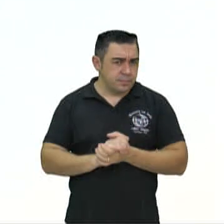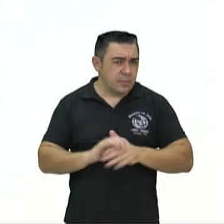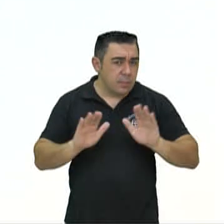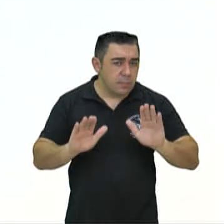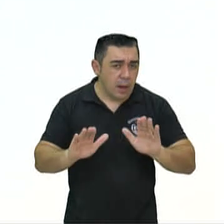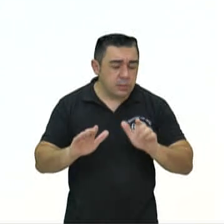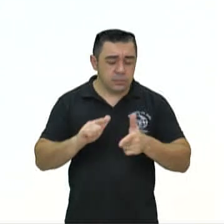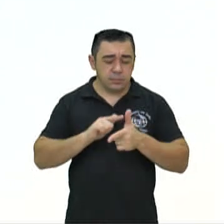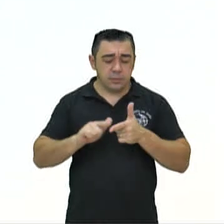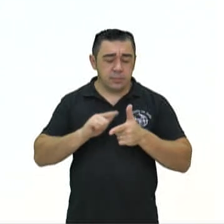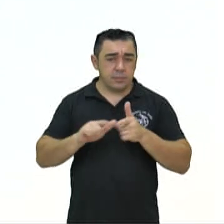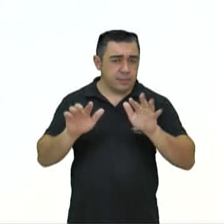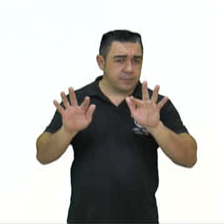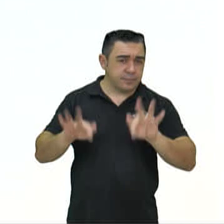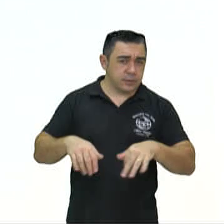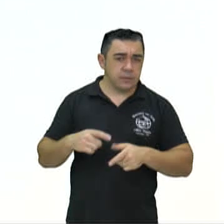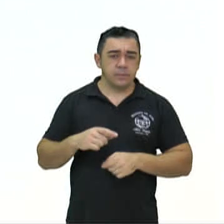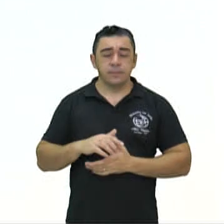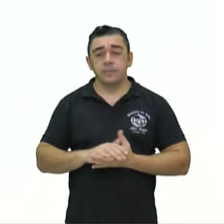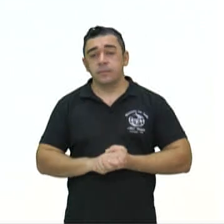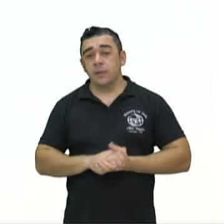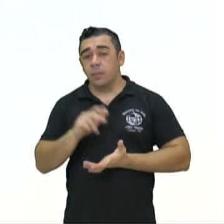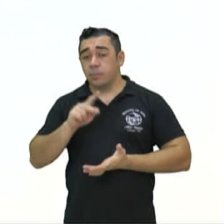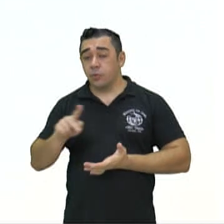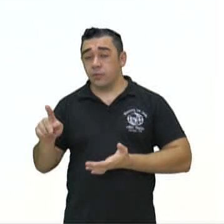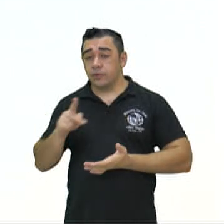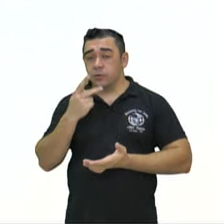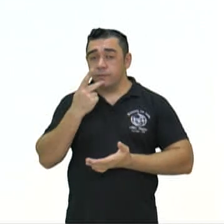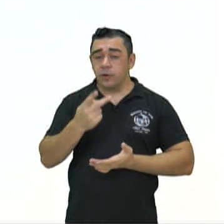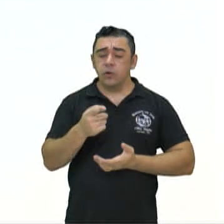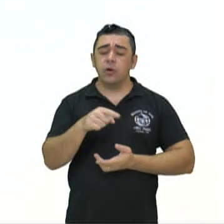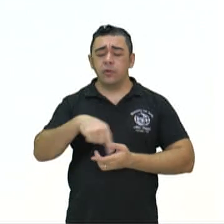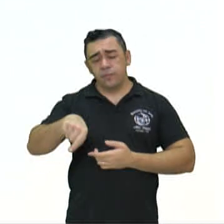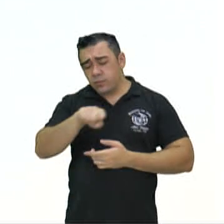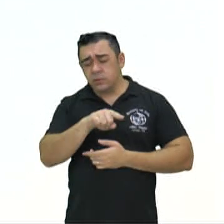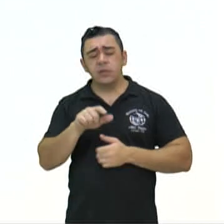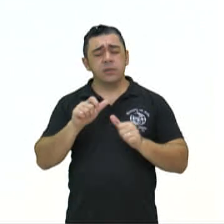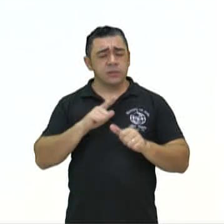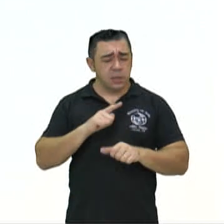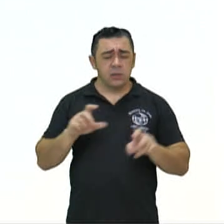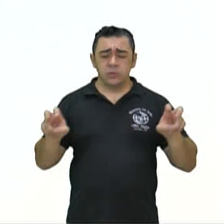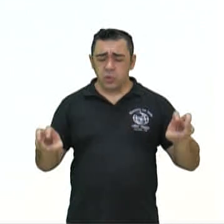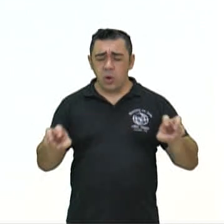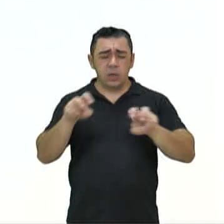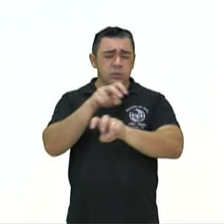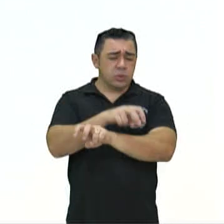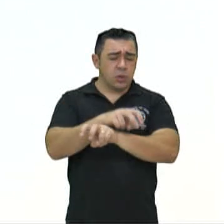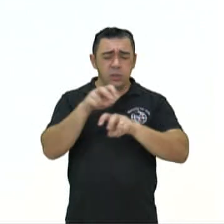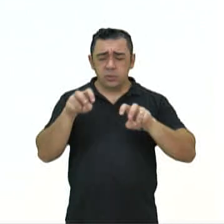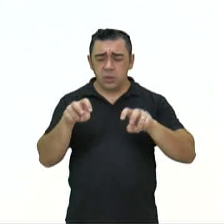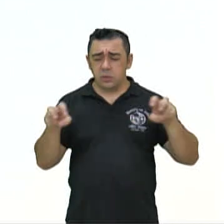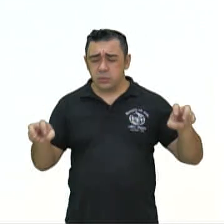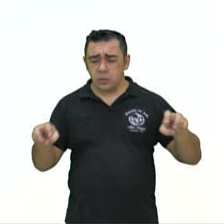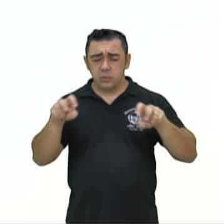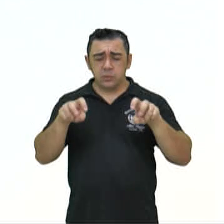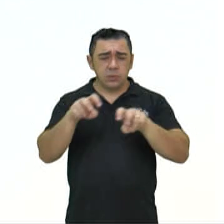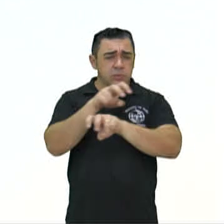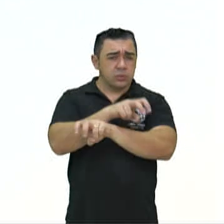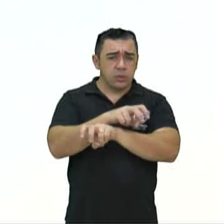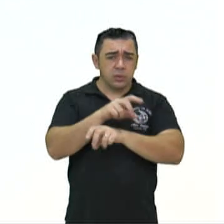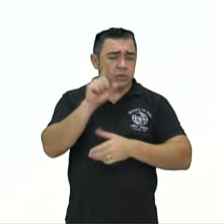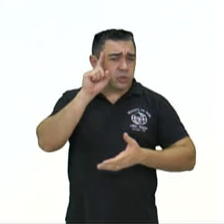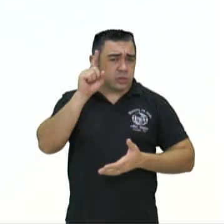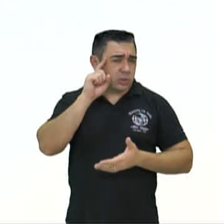resolver o problema, a professora sugeriu um rodízio completo das alunas na fileira, trocando